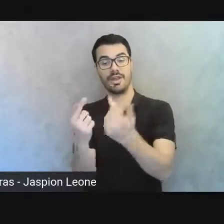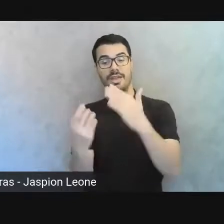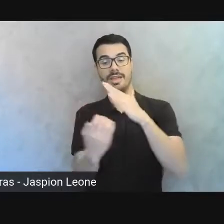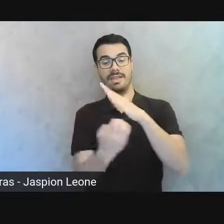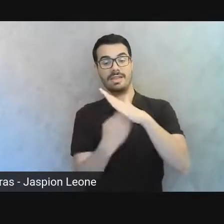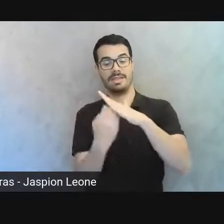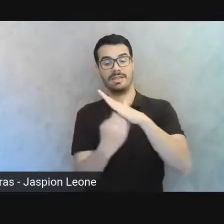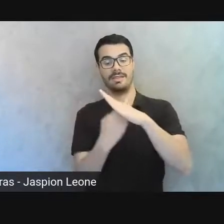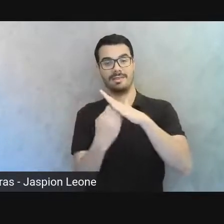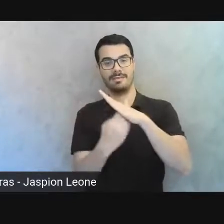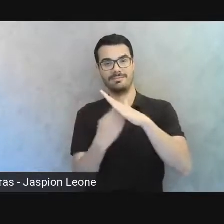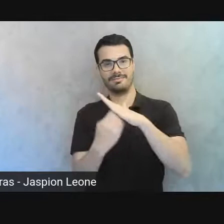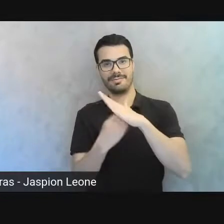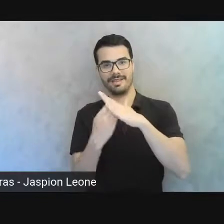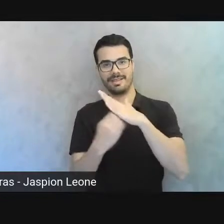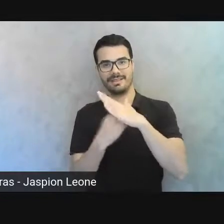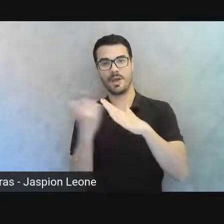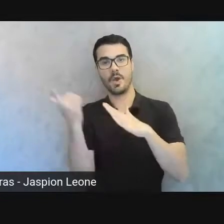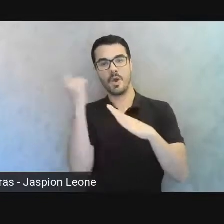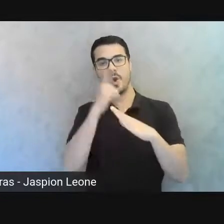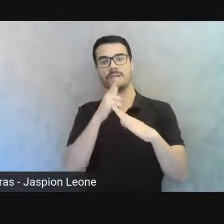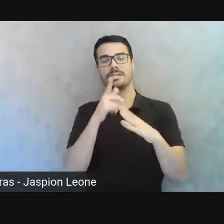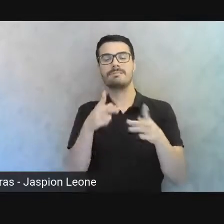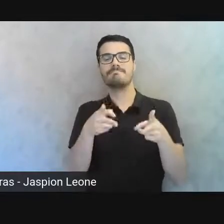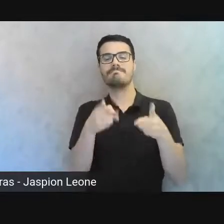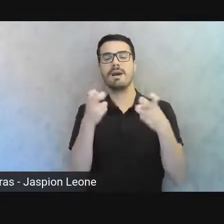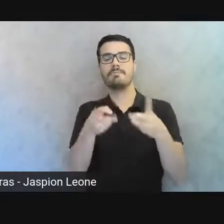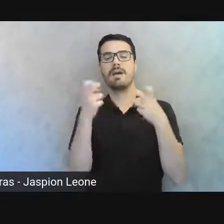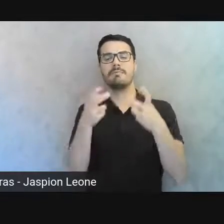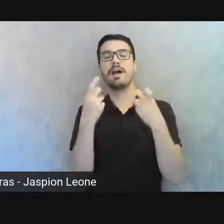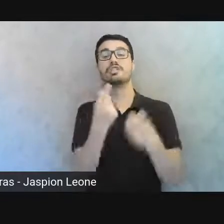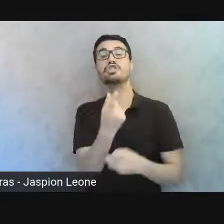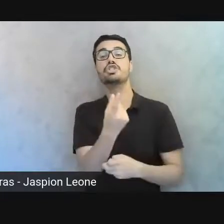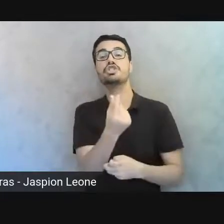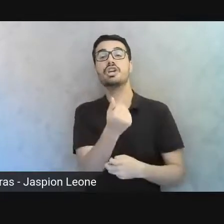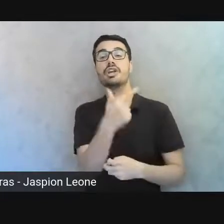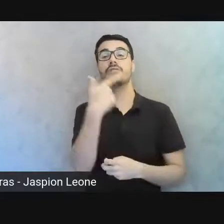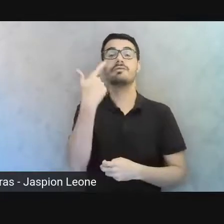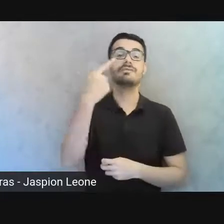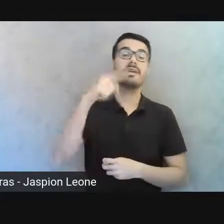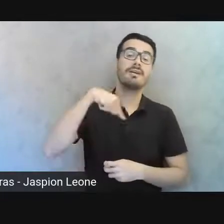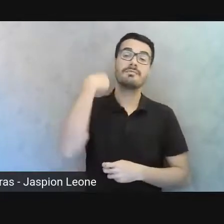de setores orientados para a captura de renda do Estado, o que faz perfeito sentido.